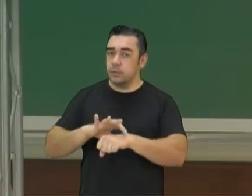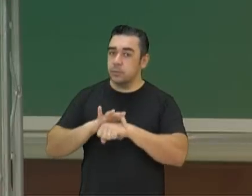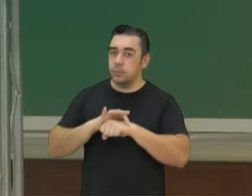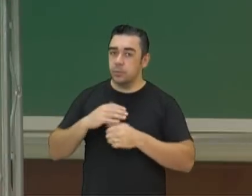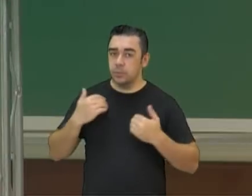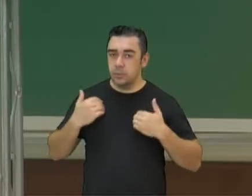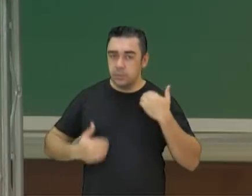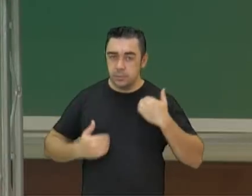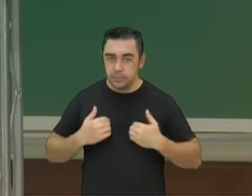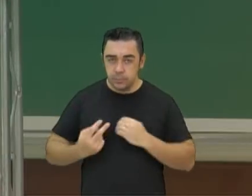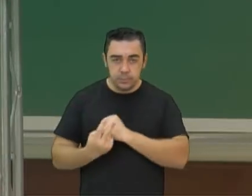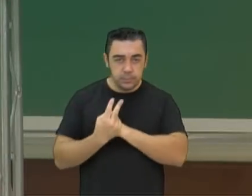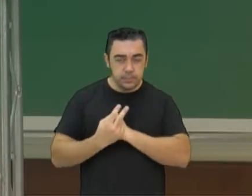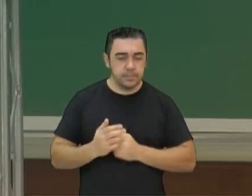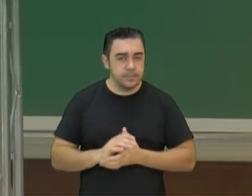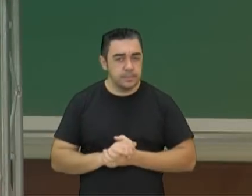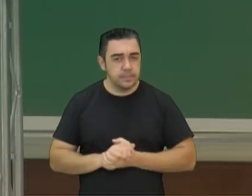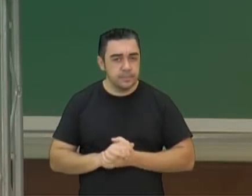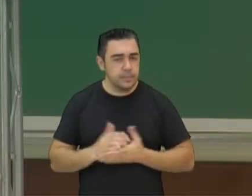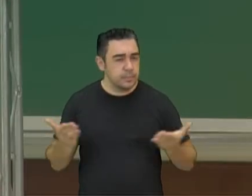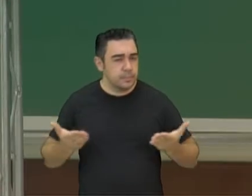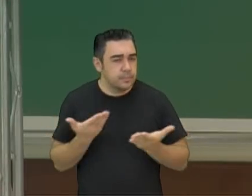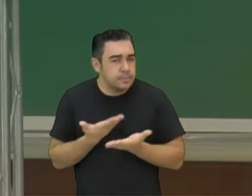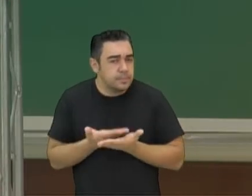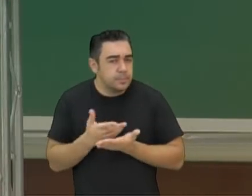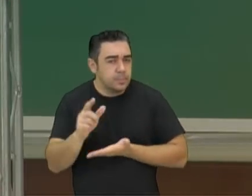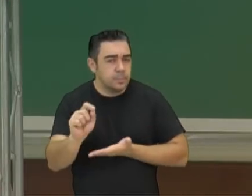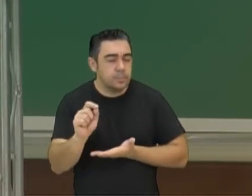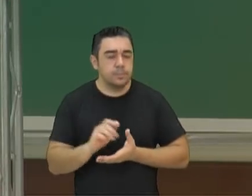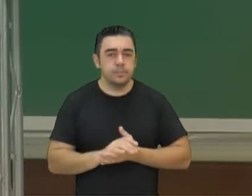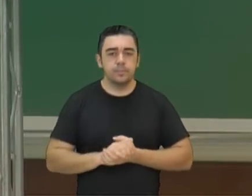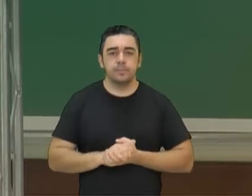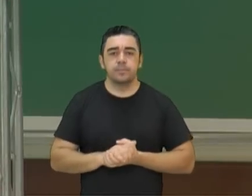segurança. Agora, para a nossa aula de hoje.